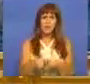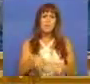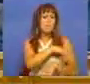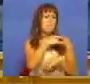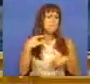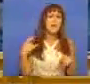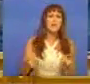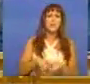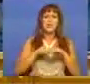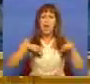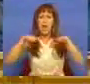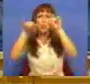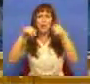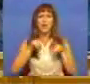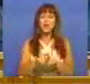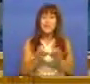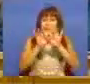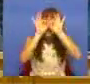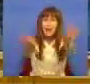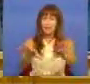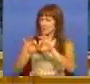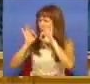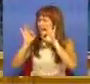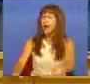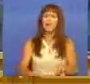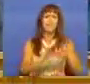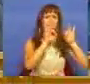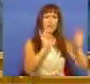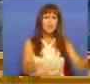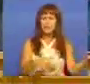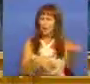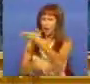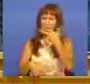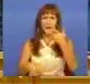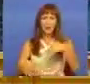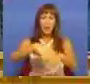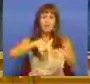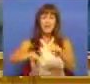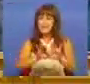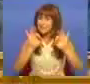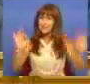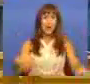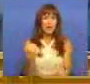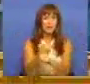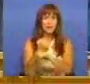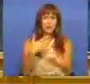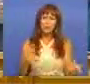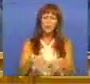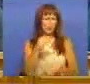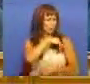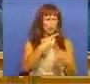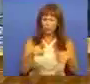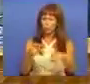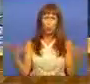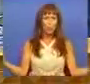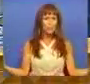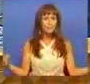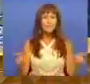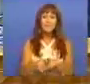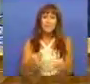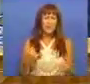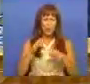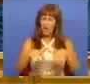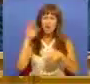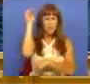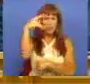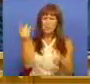médicos com graus e categorias idênticos, exatamente iguais, exercendo as mesmas funções, tenham remunerações diferentes? É que isso nem na